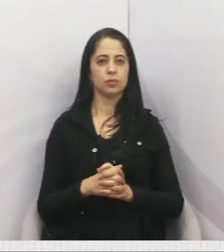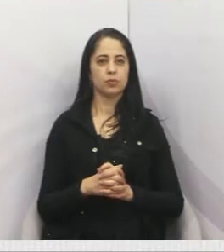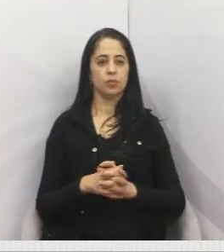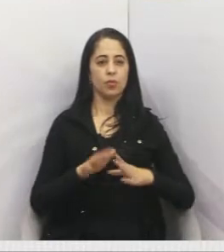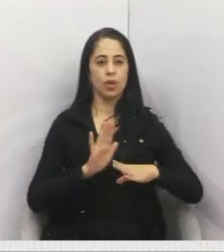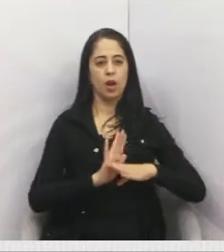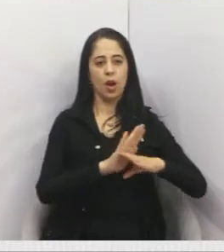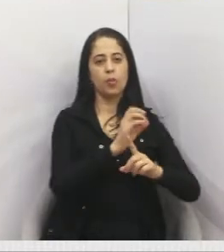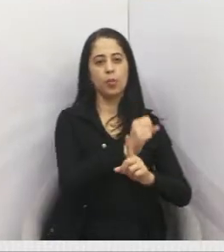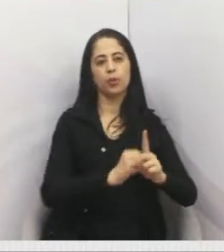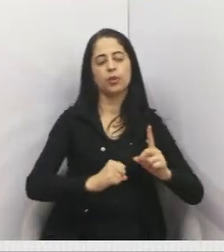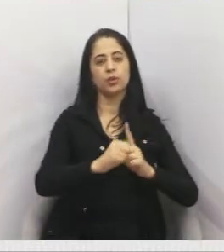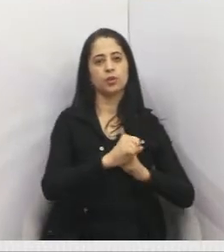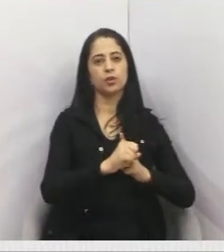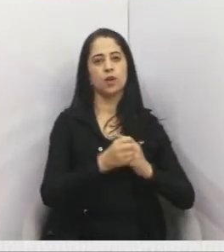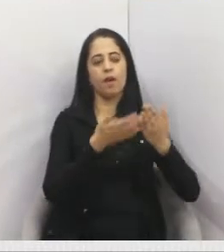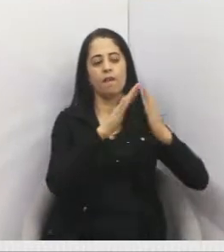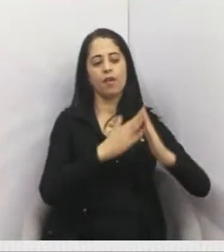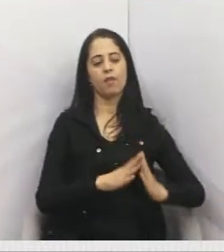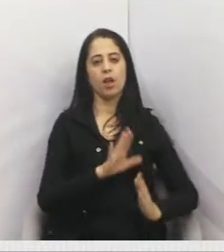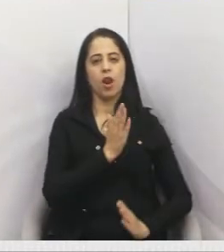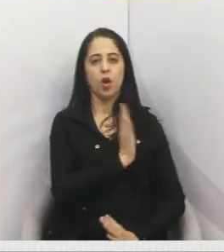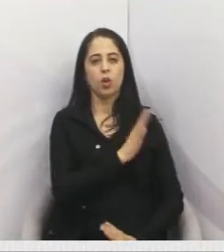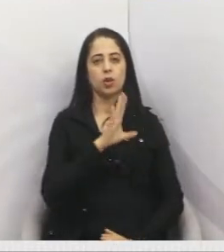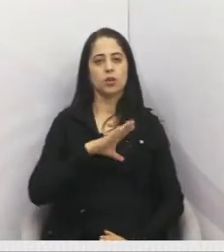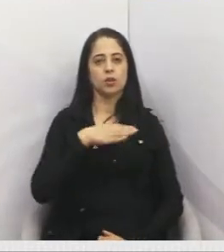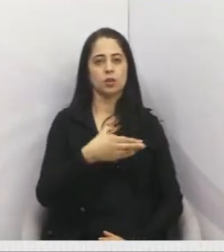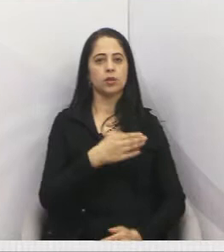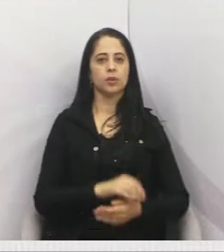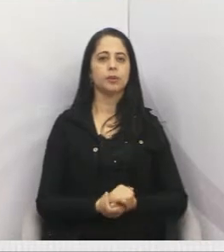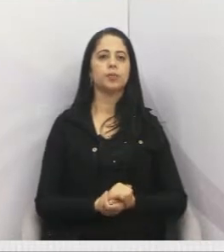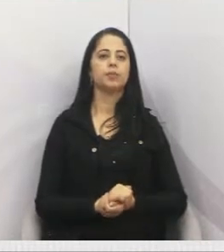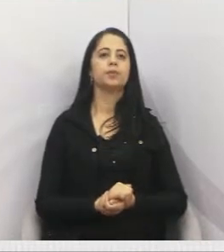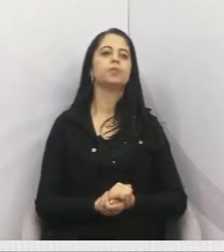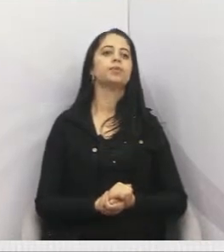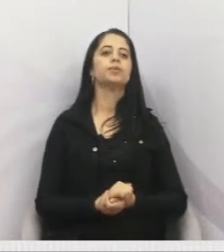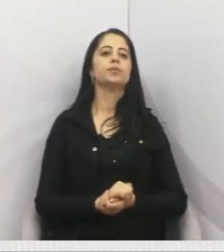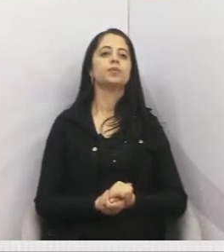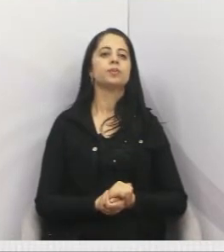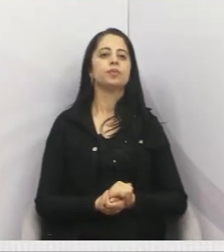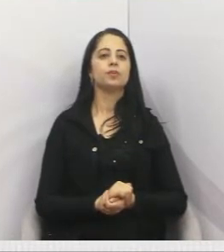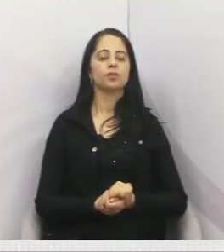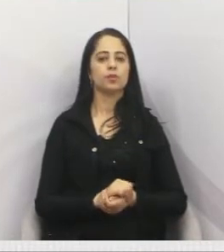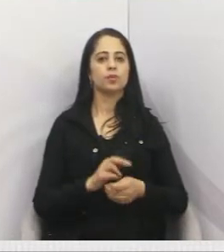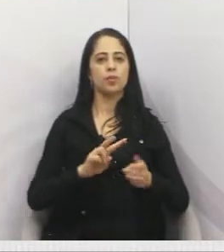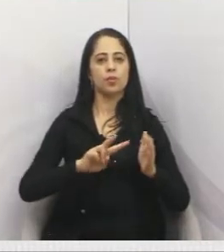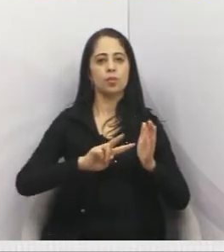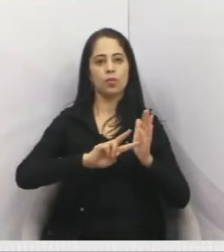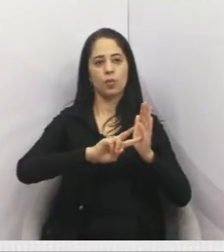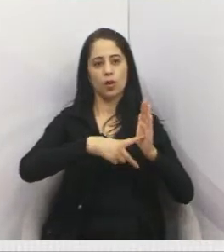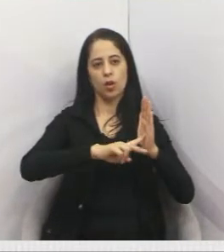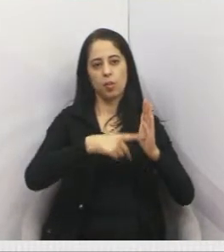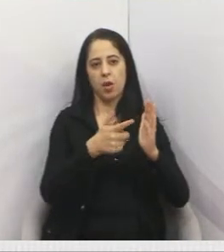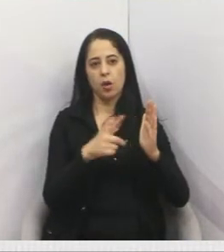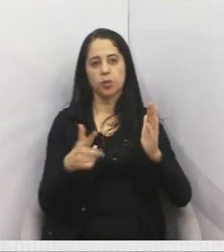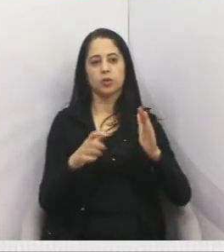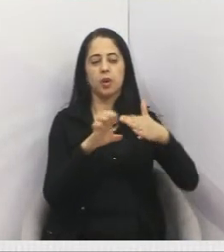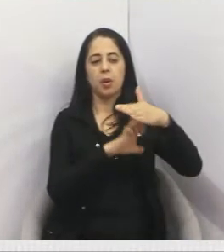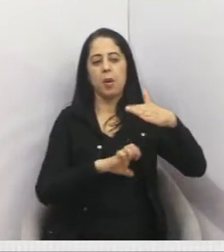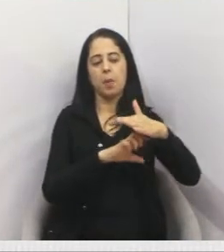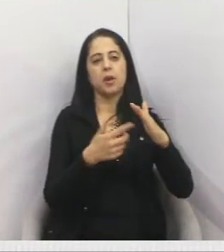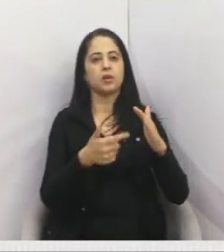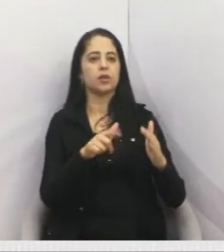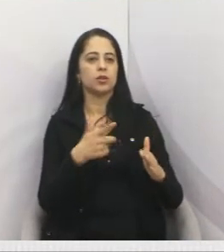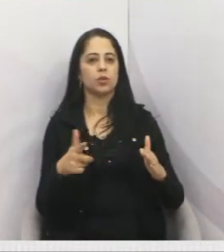Movimentos populares, Quilombo Coração Valente, entidade de classe em branco, empresas ou entidades profissionais em branco,